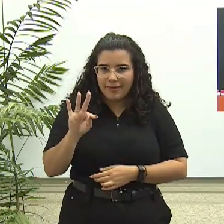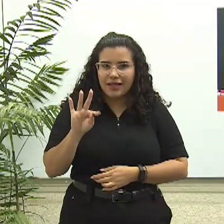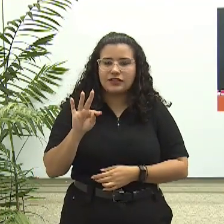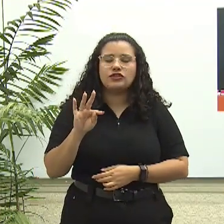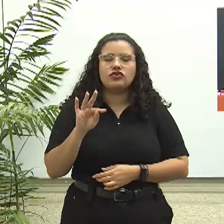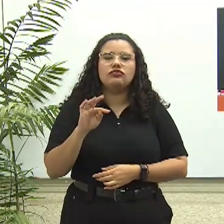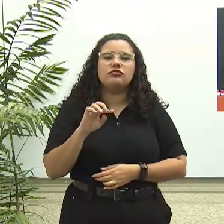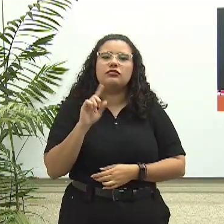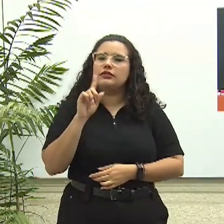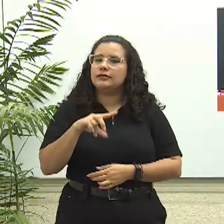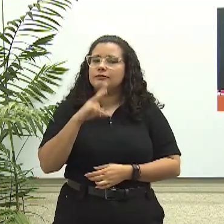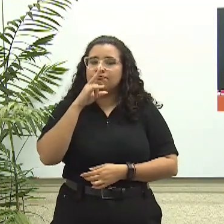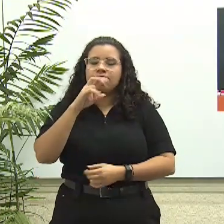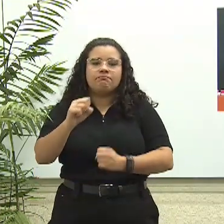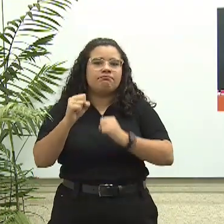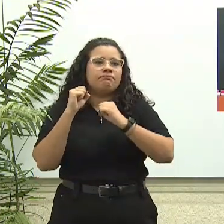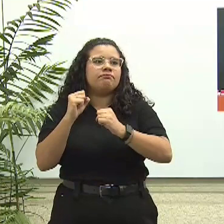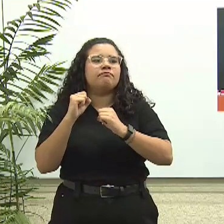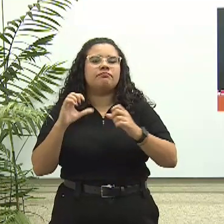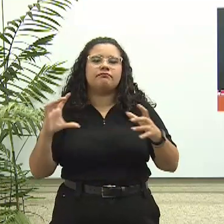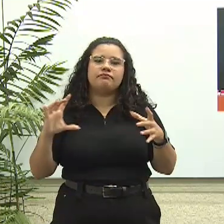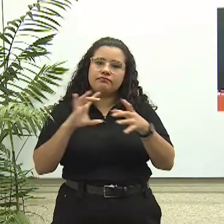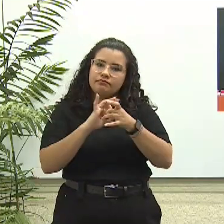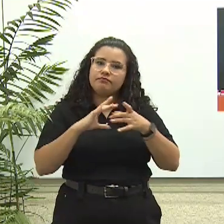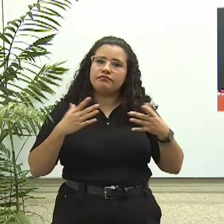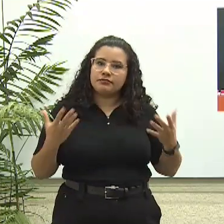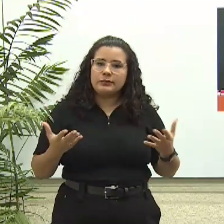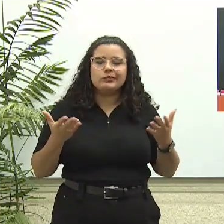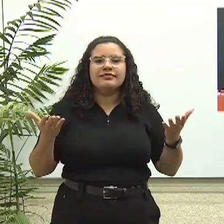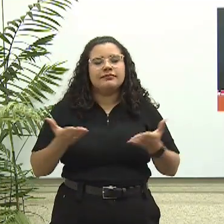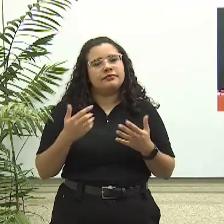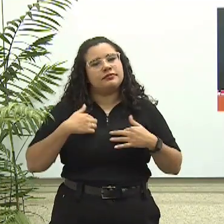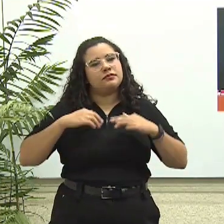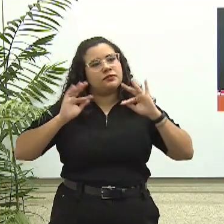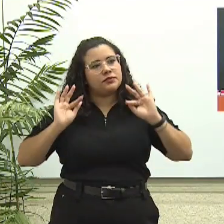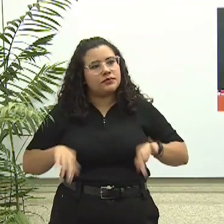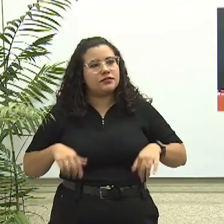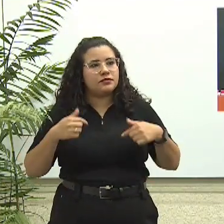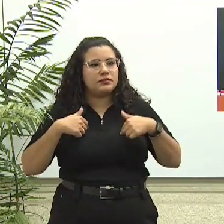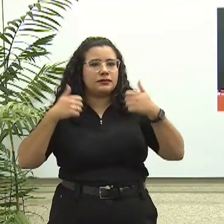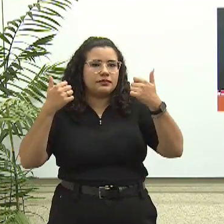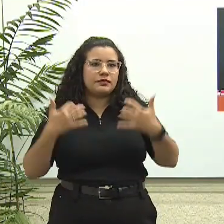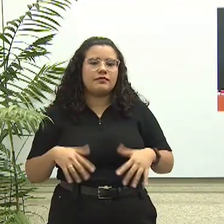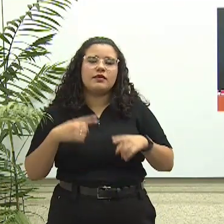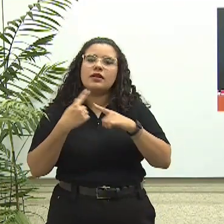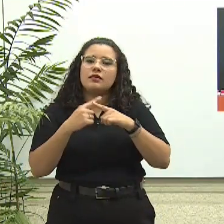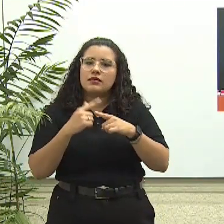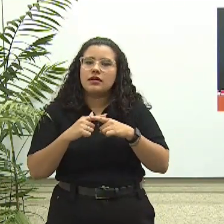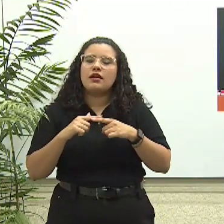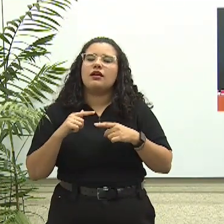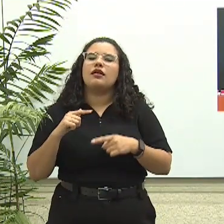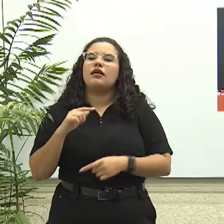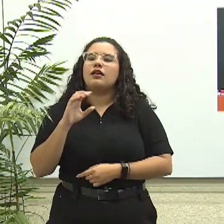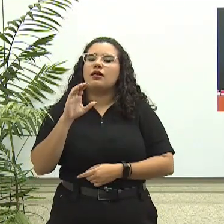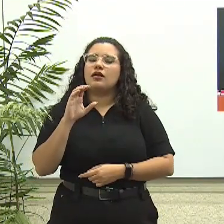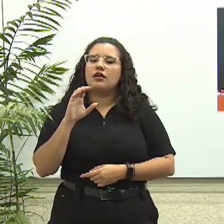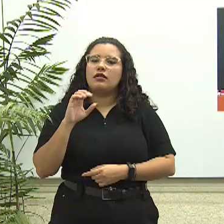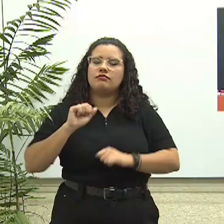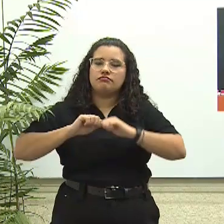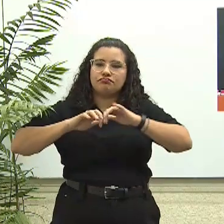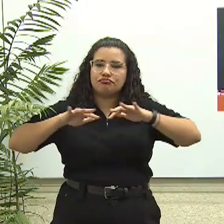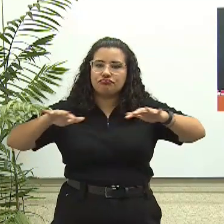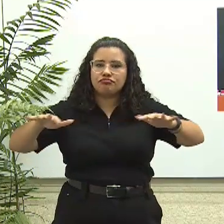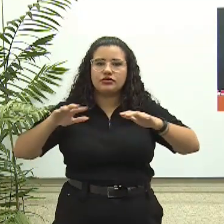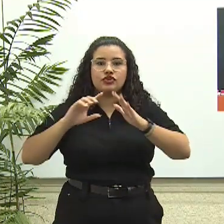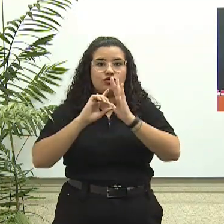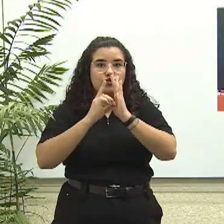são fortíssimas E é assim que eu acabo a minha fala o colonialismo digital ele tem essa faceta